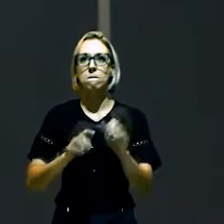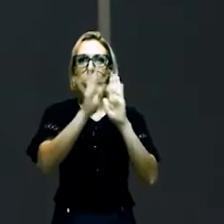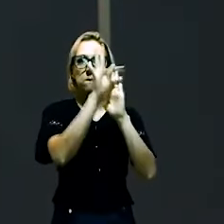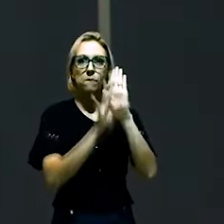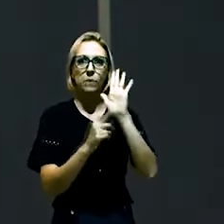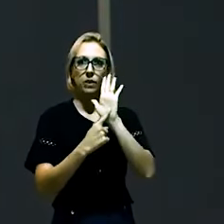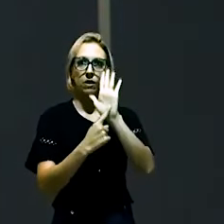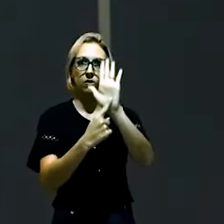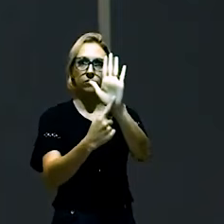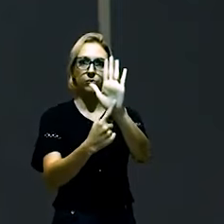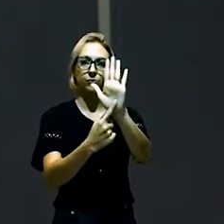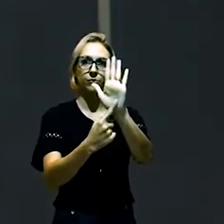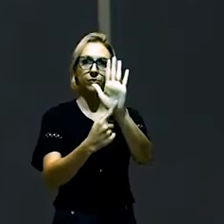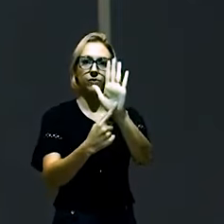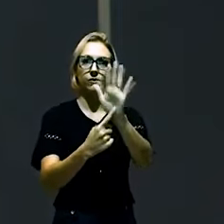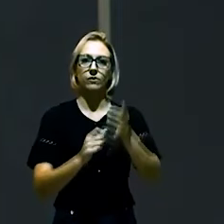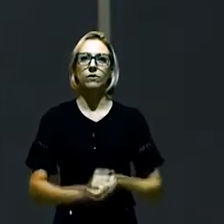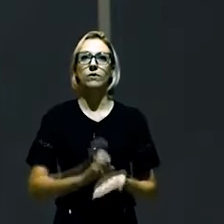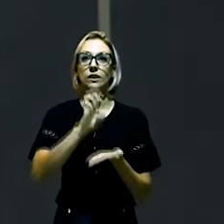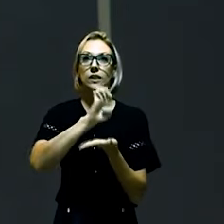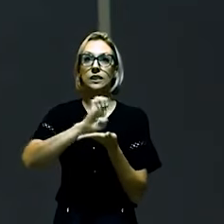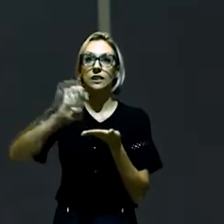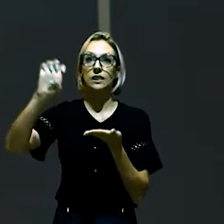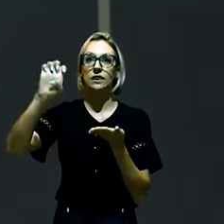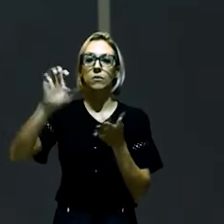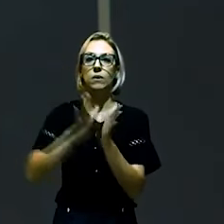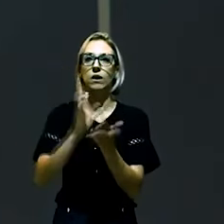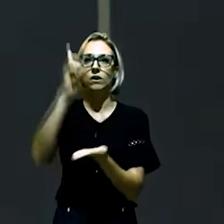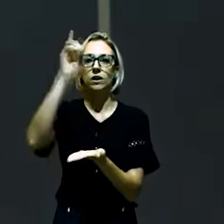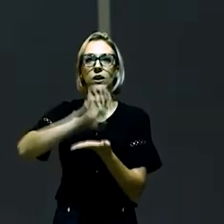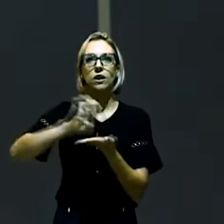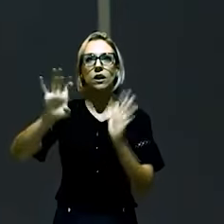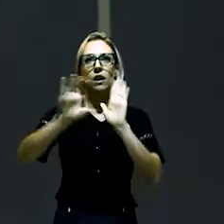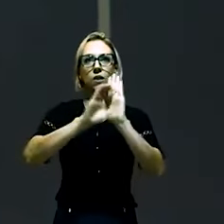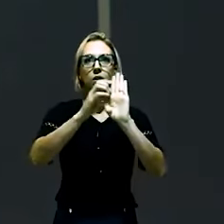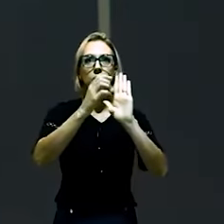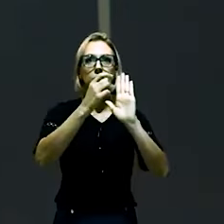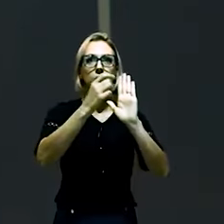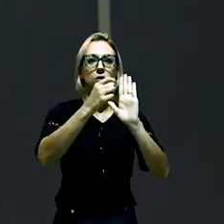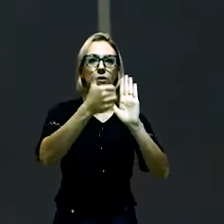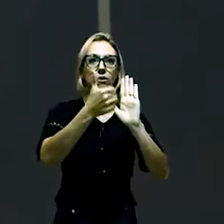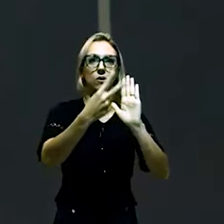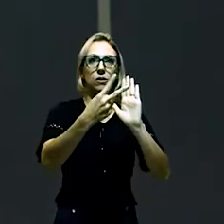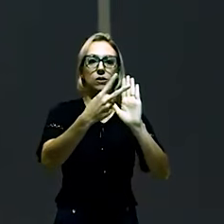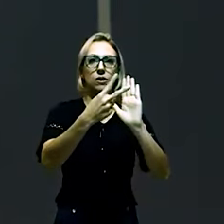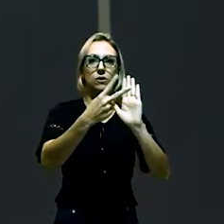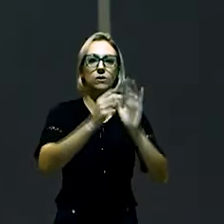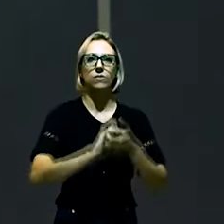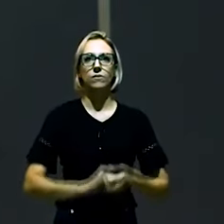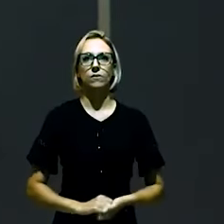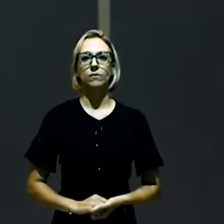favor, de Eclesiastes capítulo 12. Eu não sei te dizer o momento que Salomão escreveu